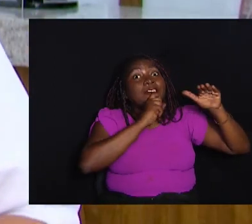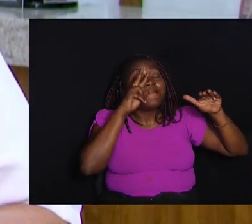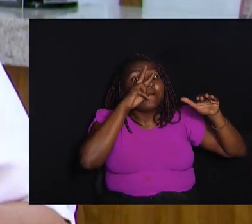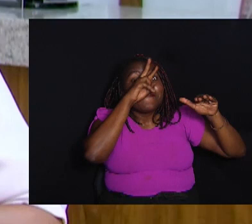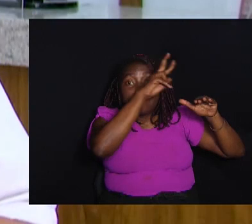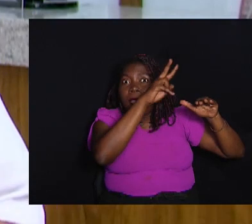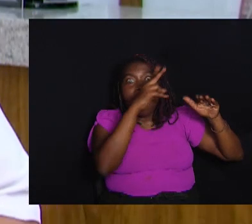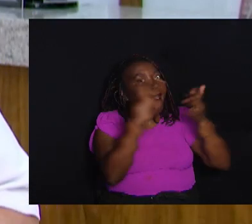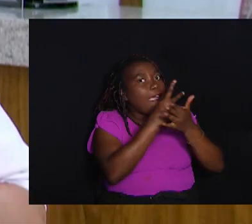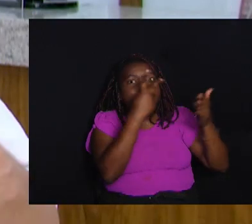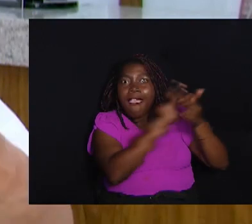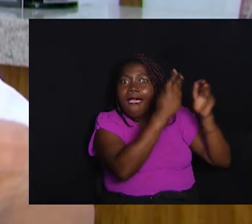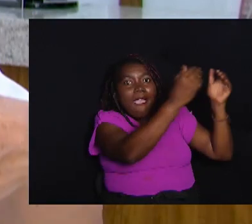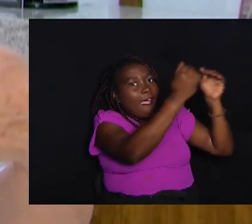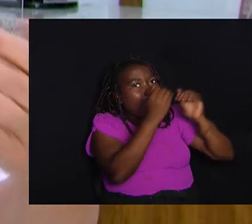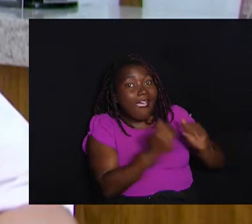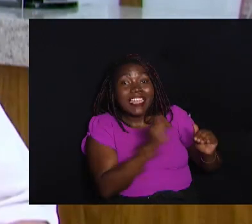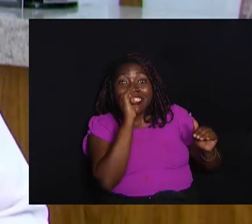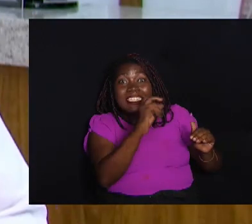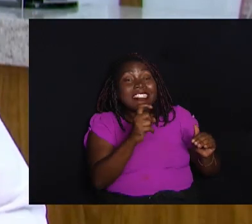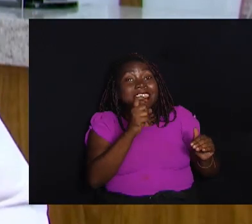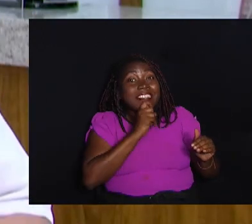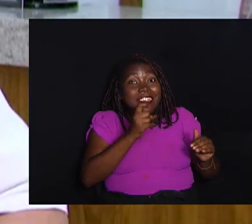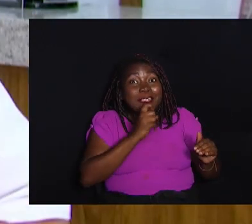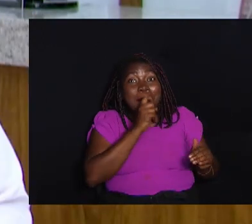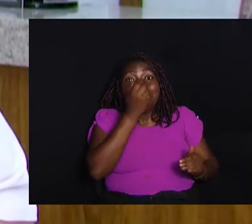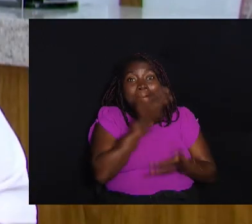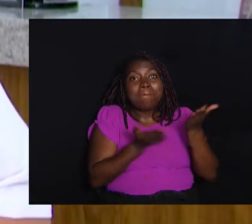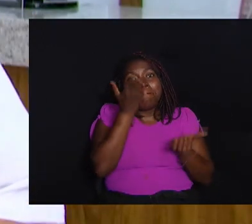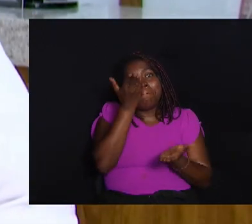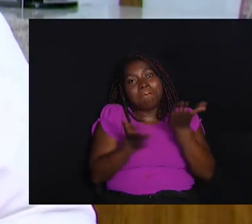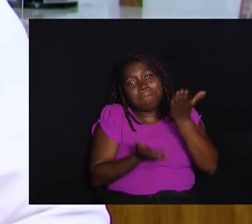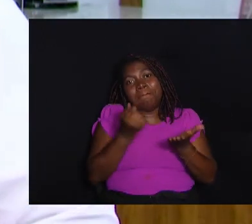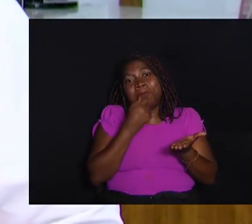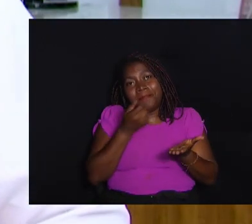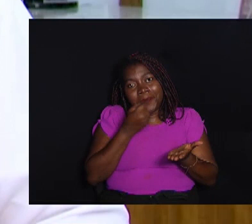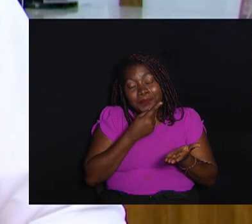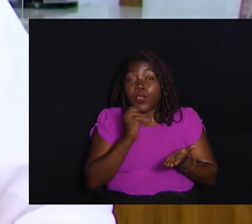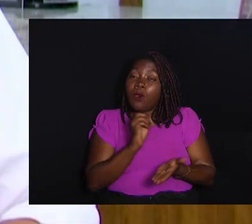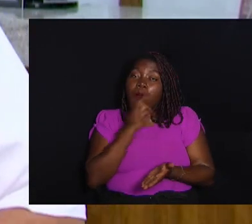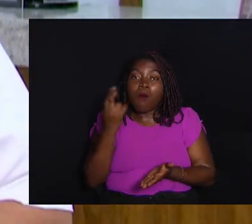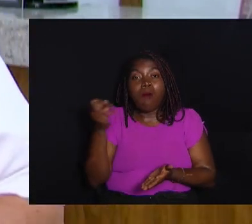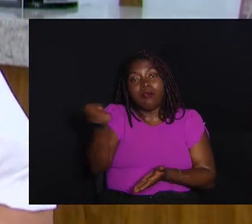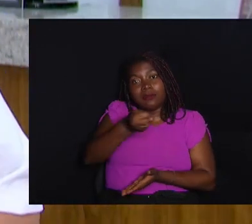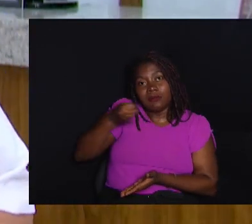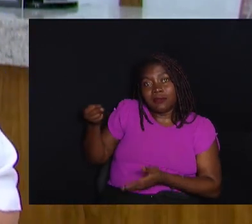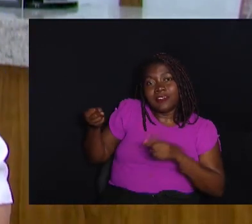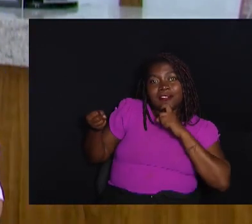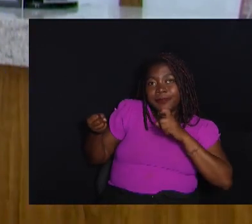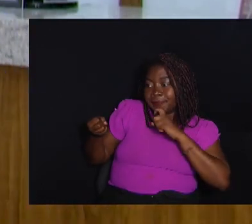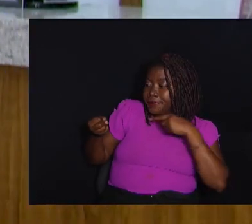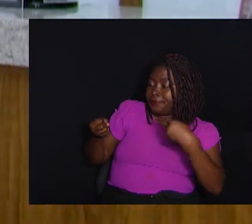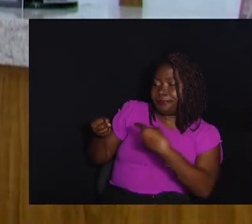errado. Porque se você congelar, às vezes perde a estabilidade do medicamento. Ou na porta da